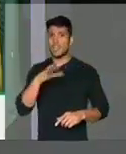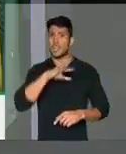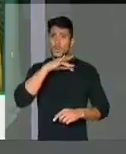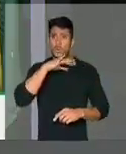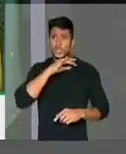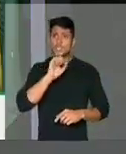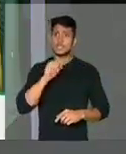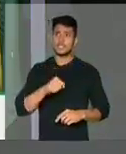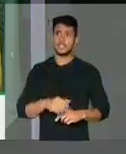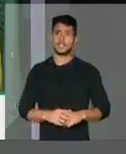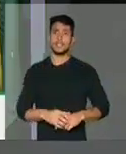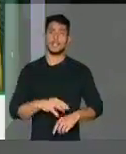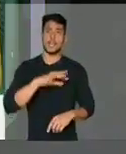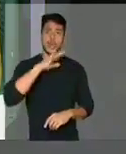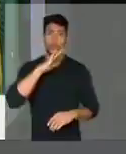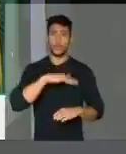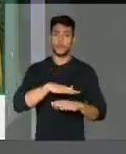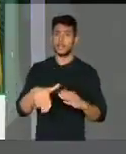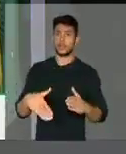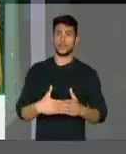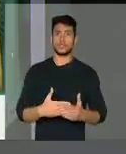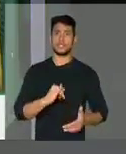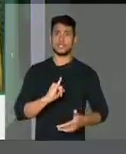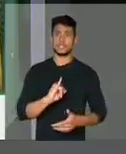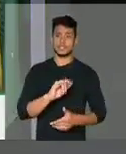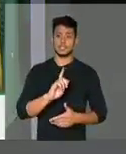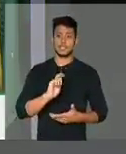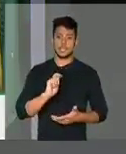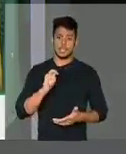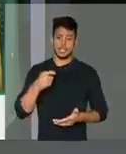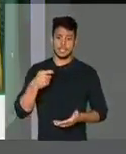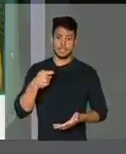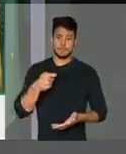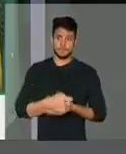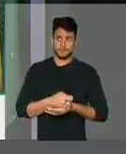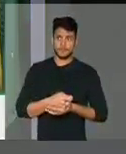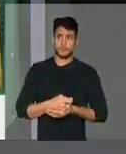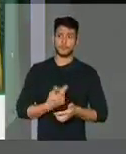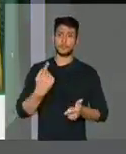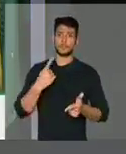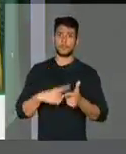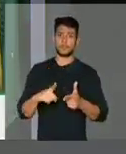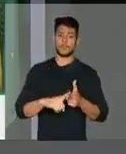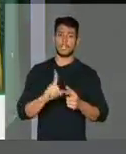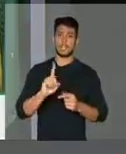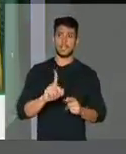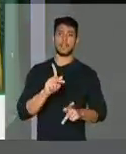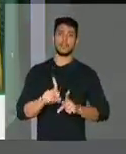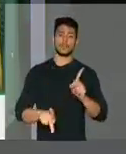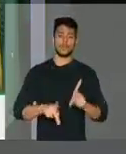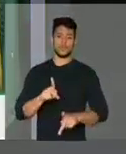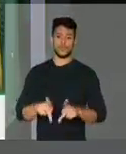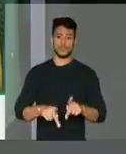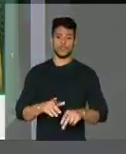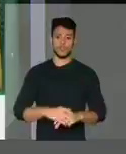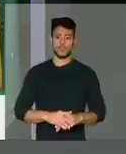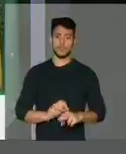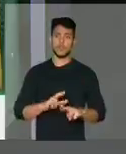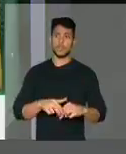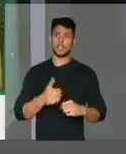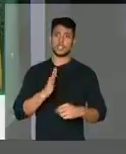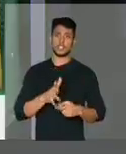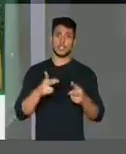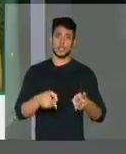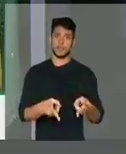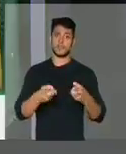traumático para todos. Quem paga o trauma desse processo político é o povo, que viu a